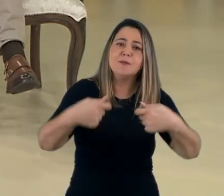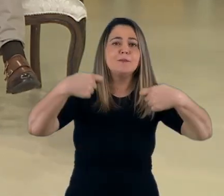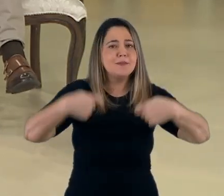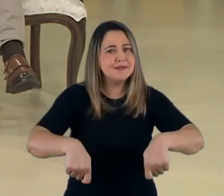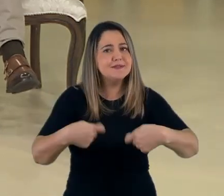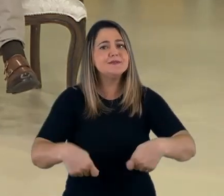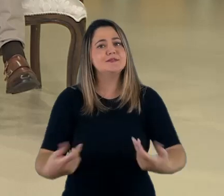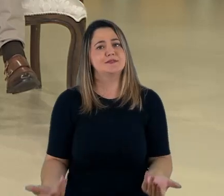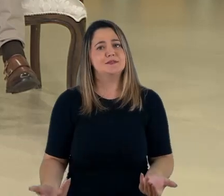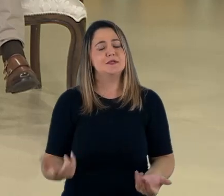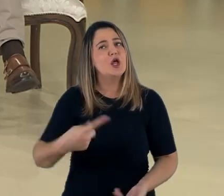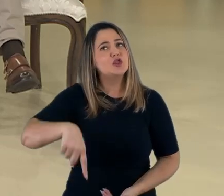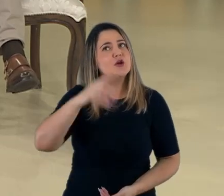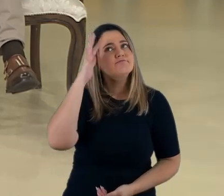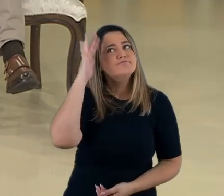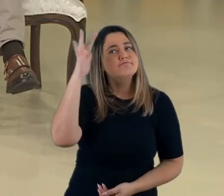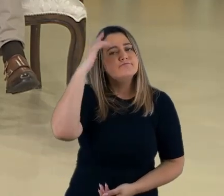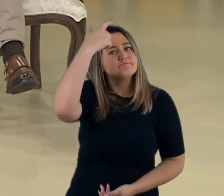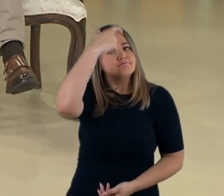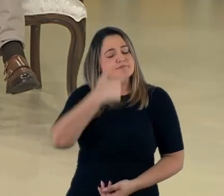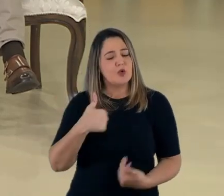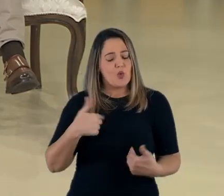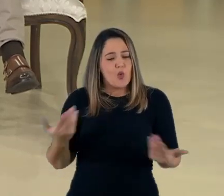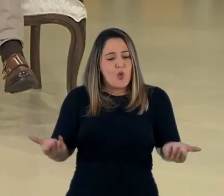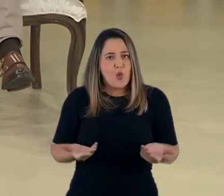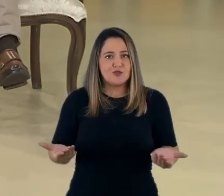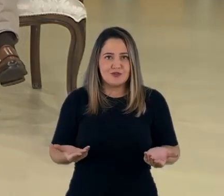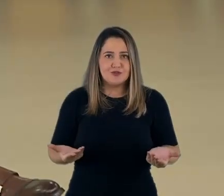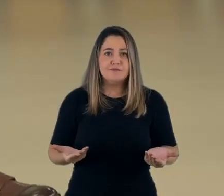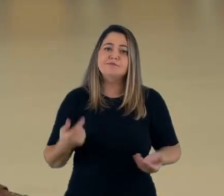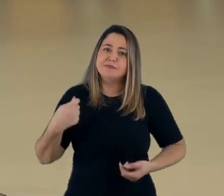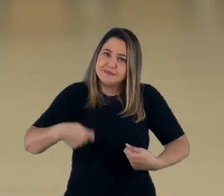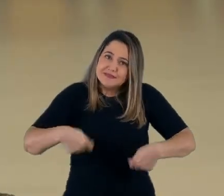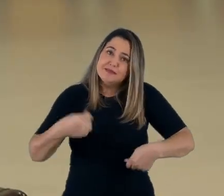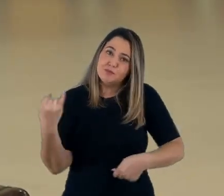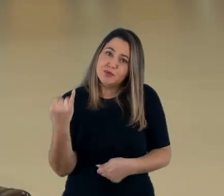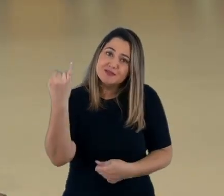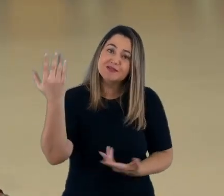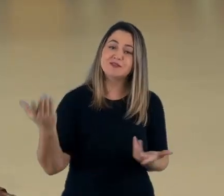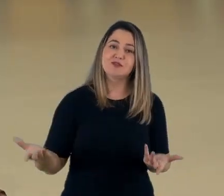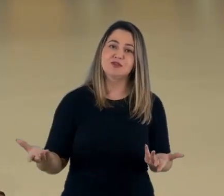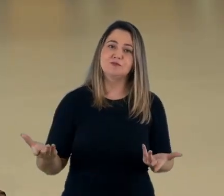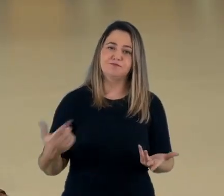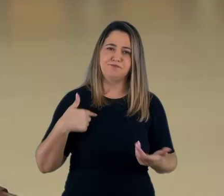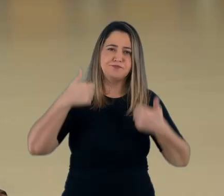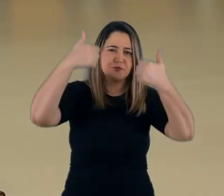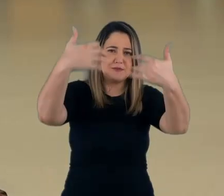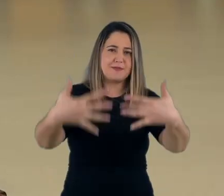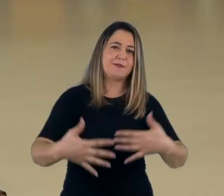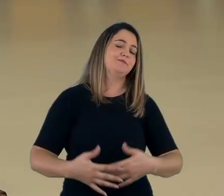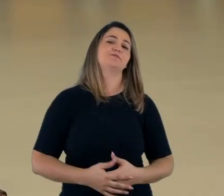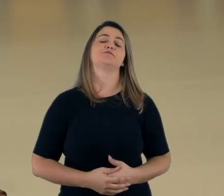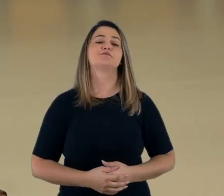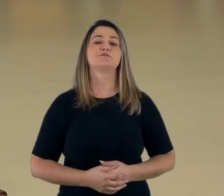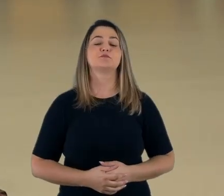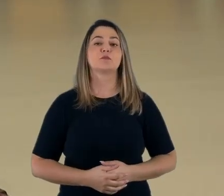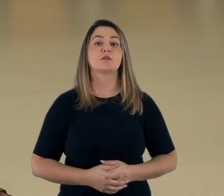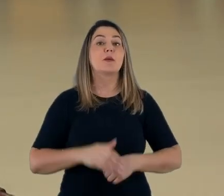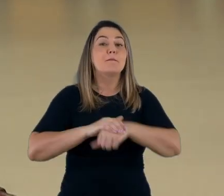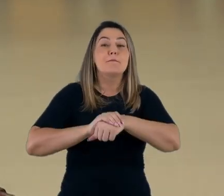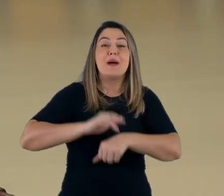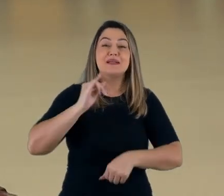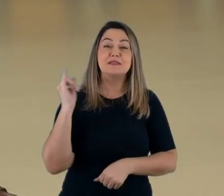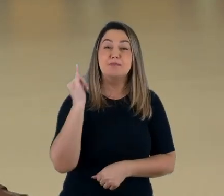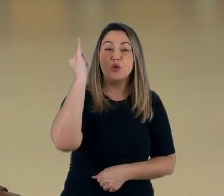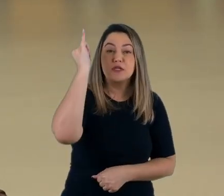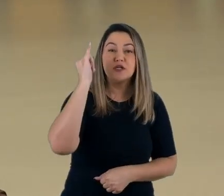sobre a nossa própria situação hoje. Eu vou explicar isso melhor para você. Tão ou mais importante do que